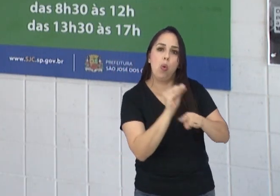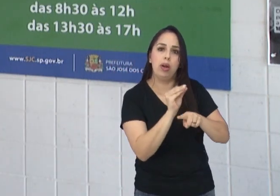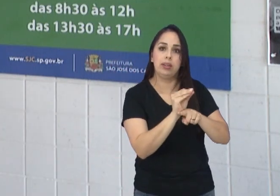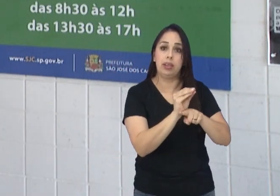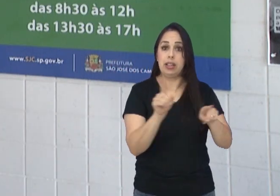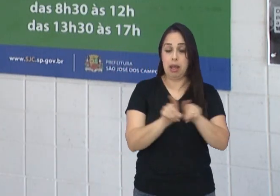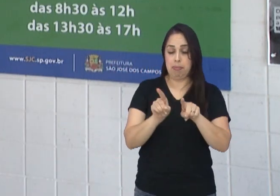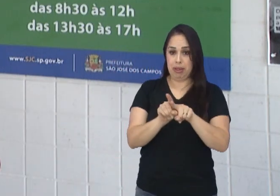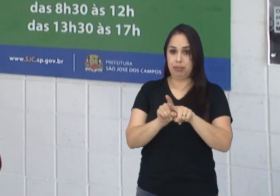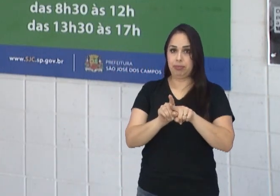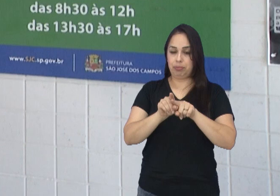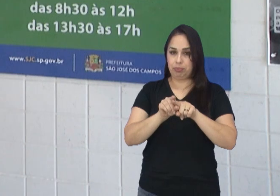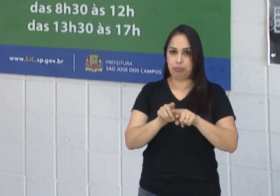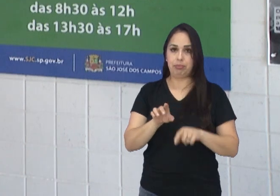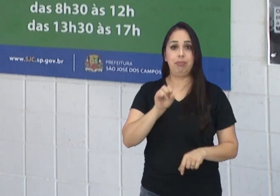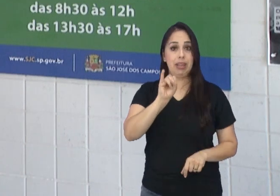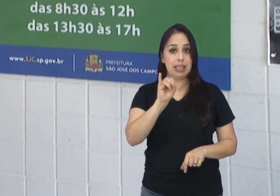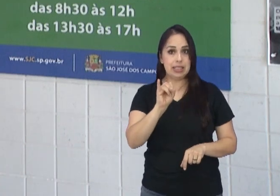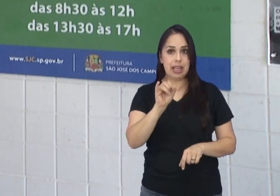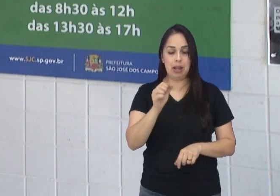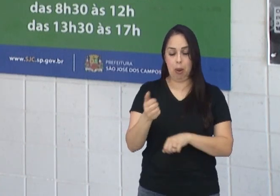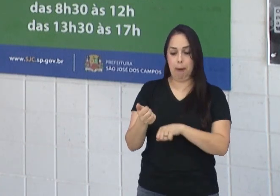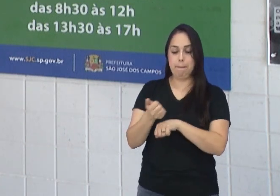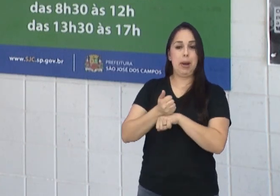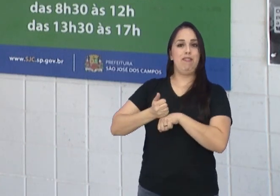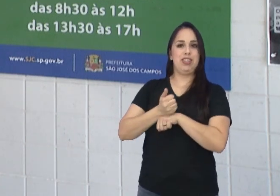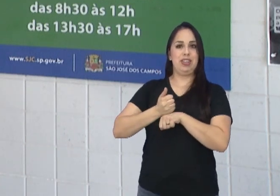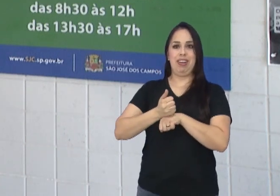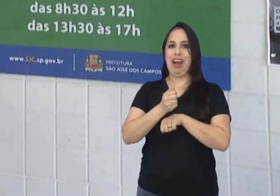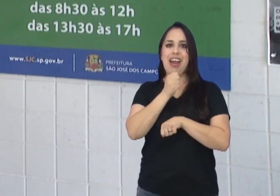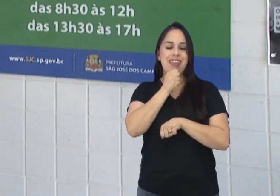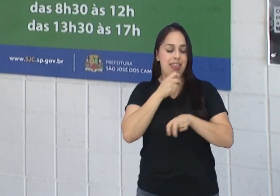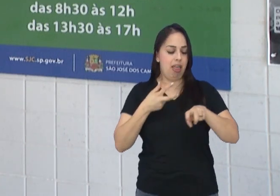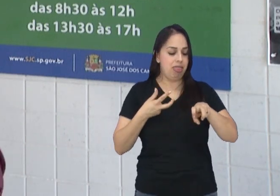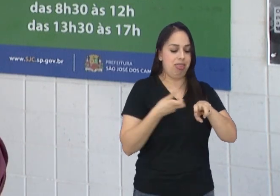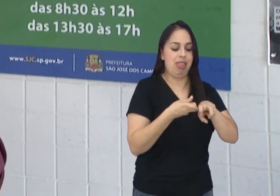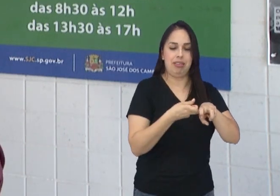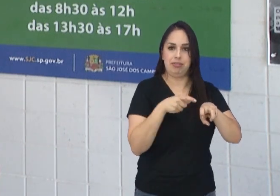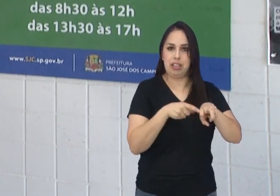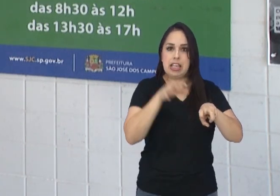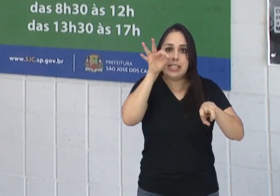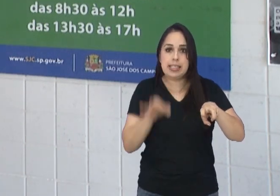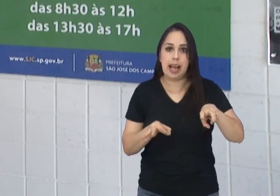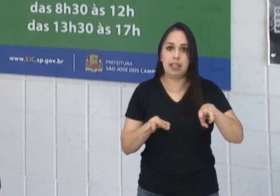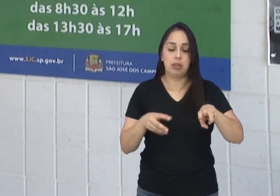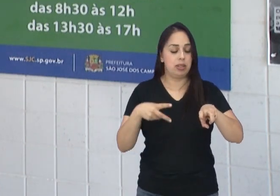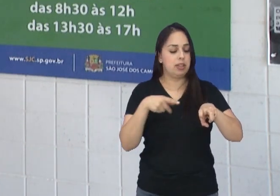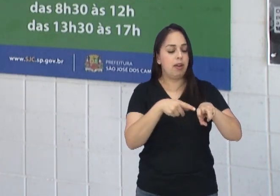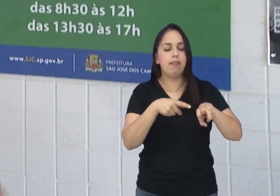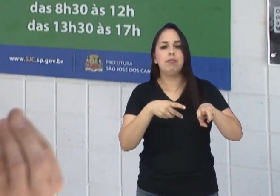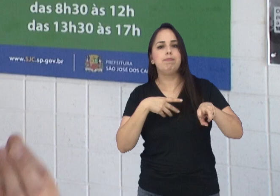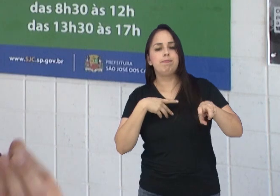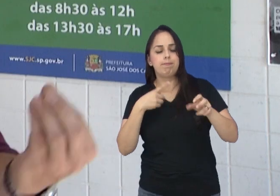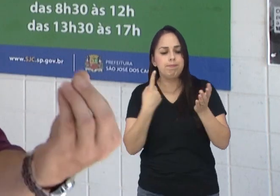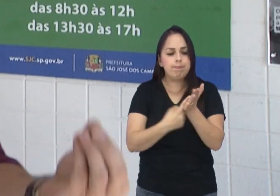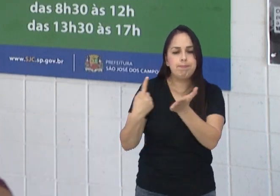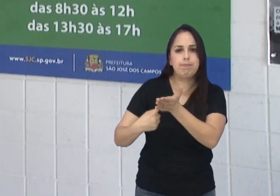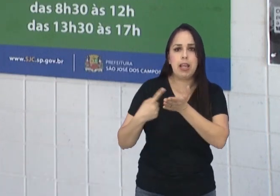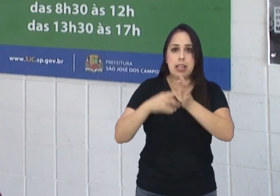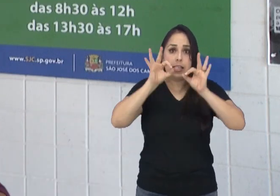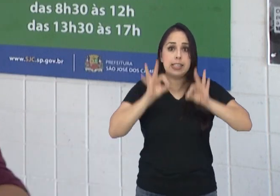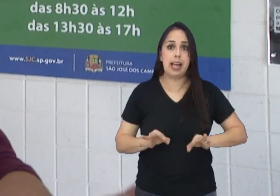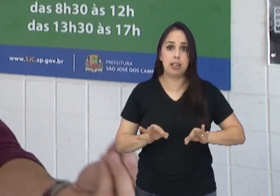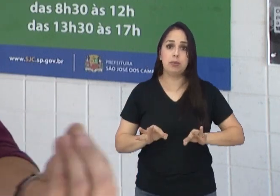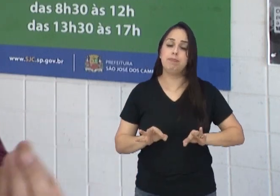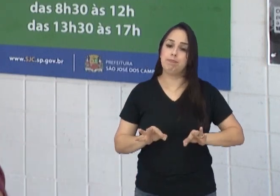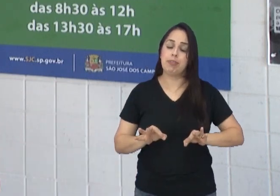estende ao produtor. Porque se o produtor não fizer a vacinação efetiva, se esse produtor não se comprometer em fazer o que é